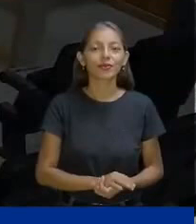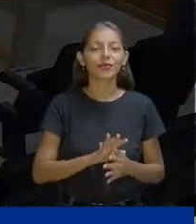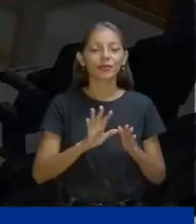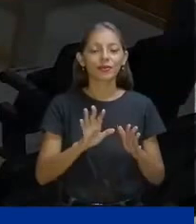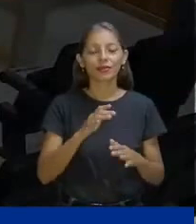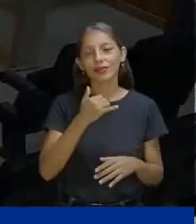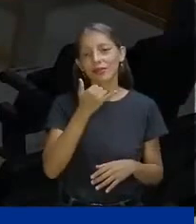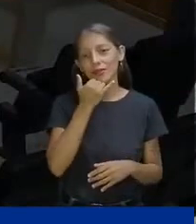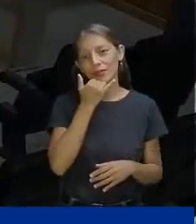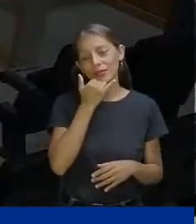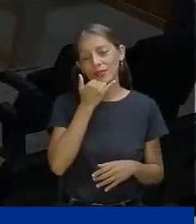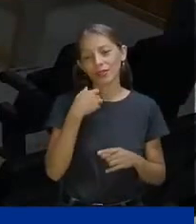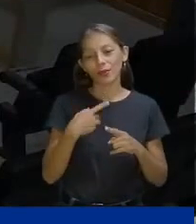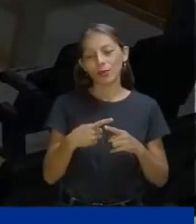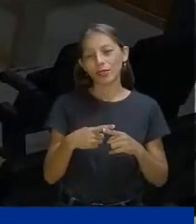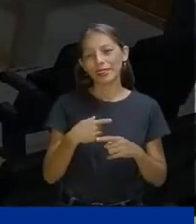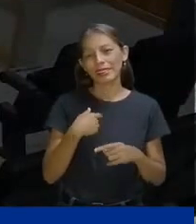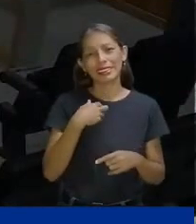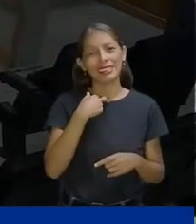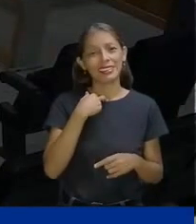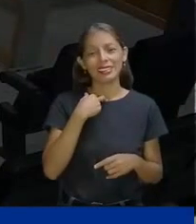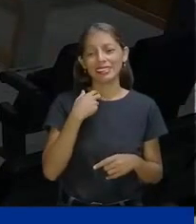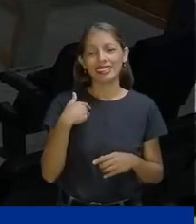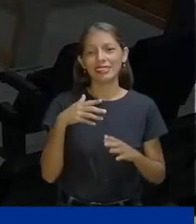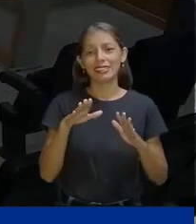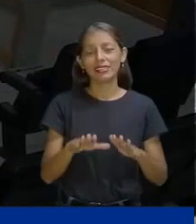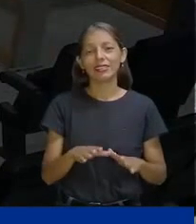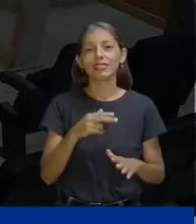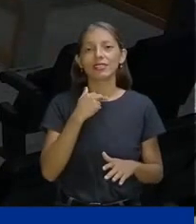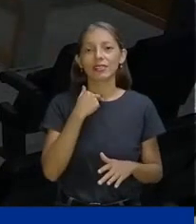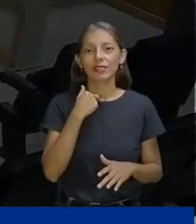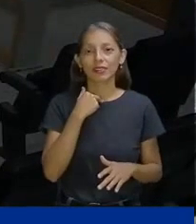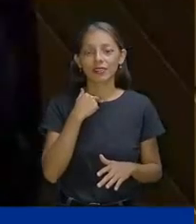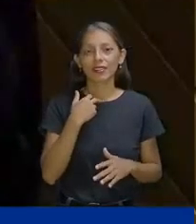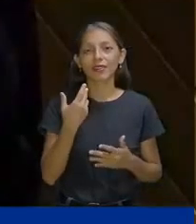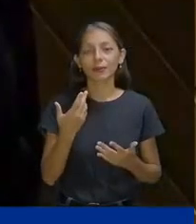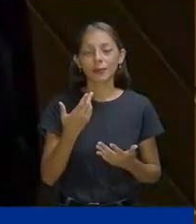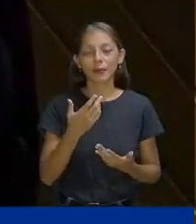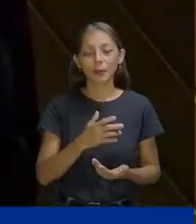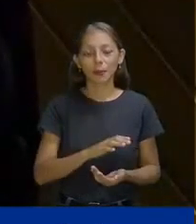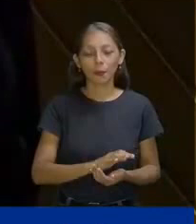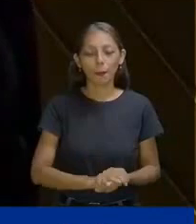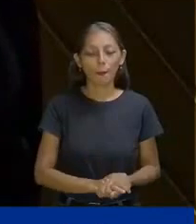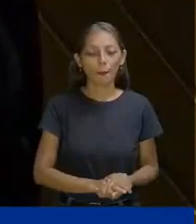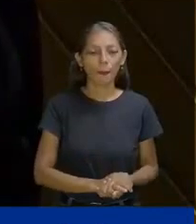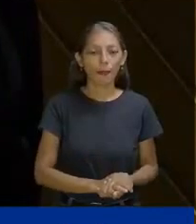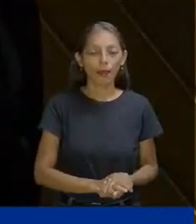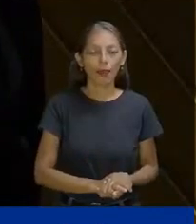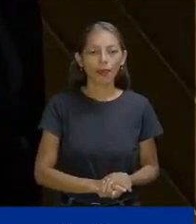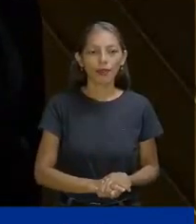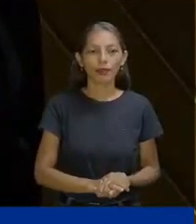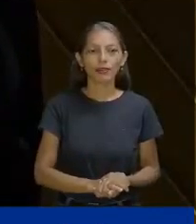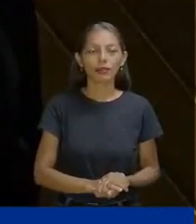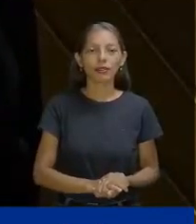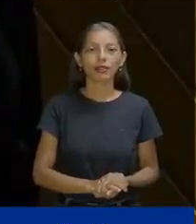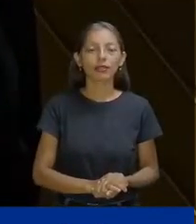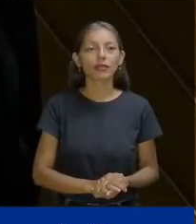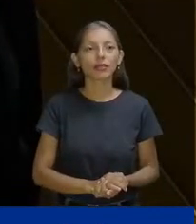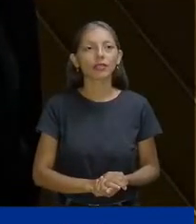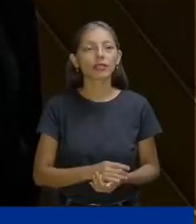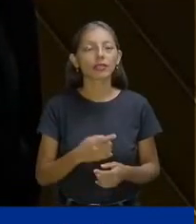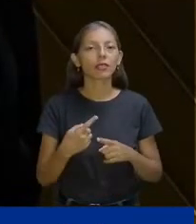desculpar antecipadamente, né, que eu não vou poder participar do evento, de estar nessa exposição, por